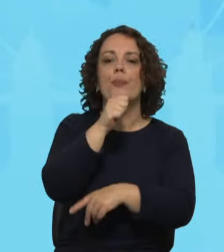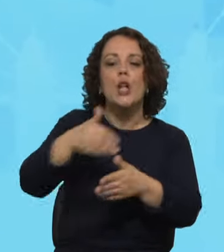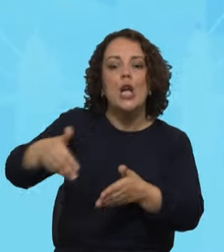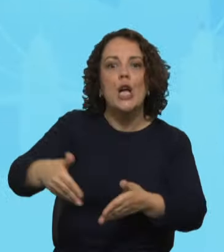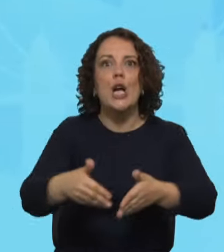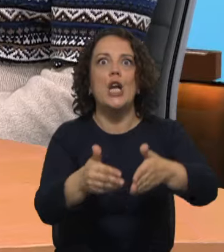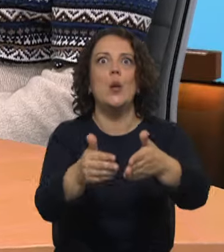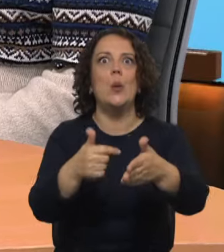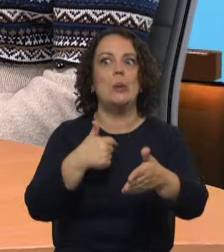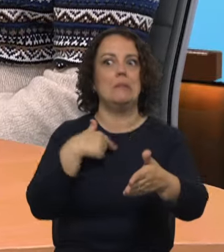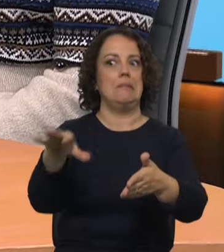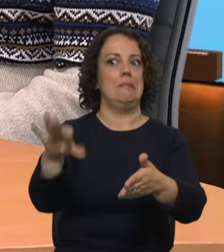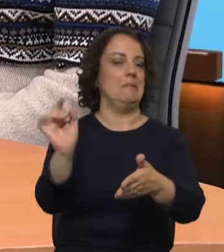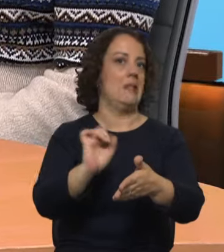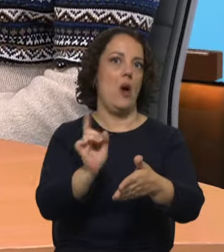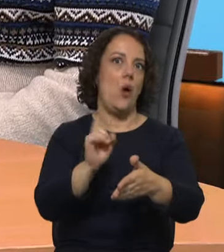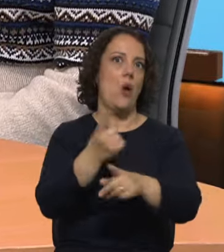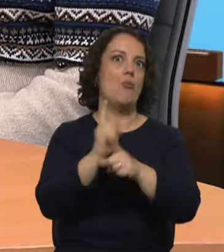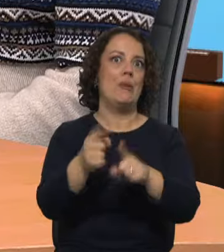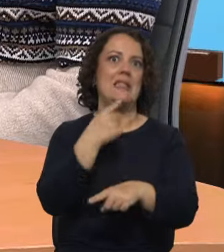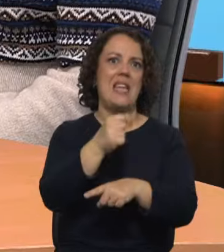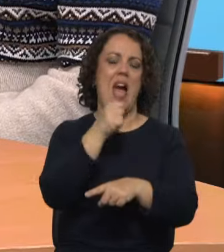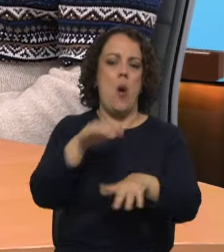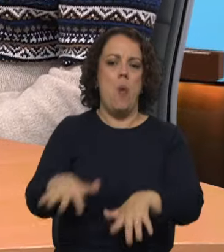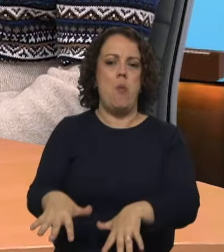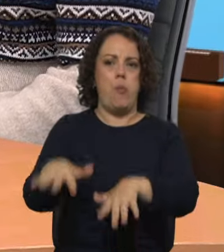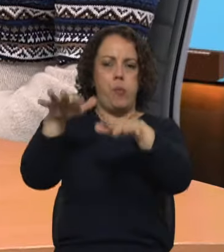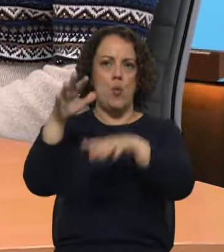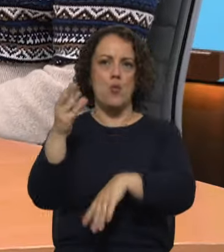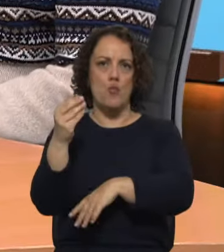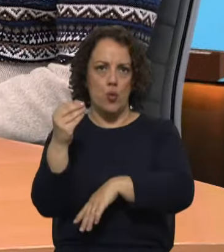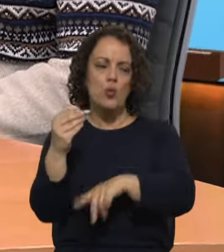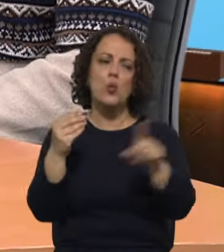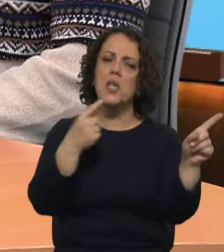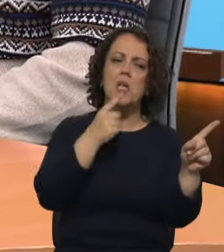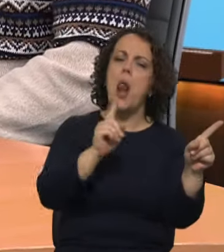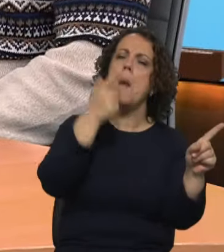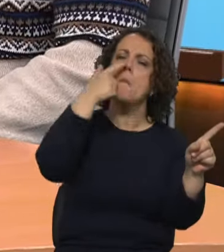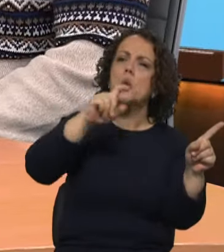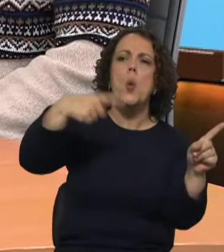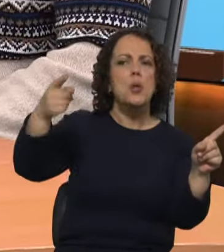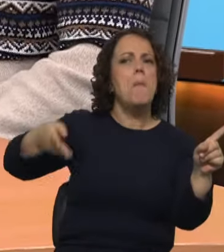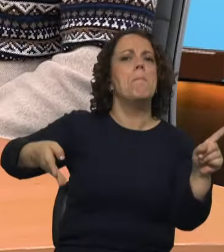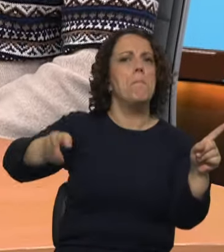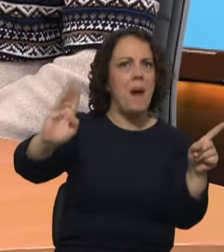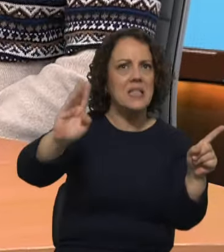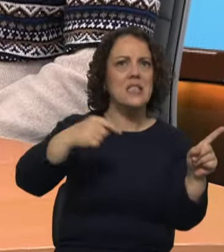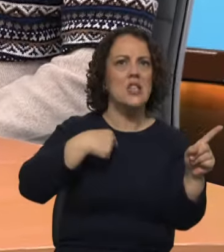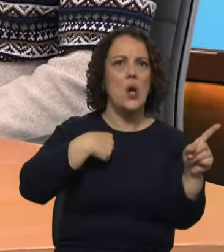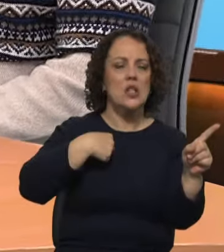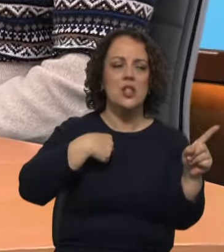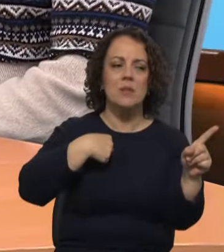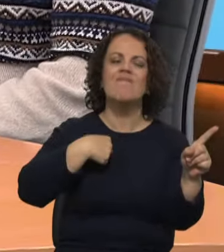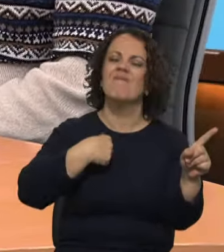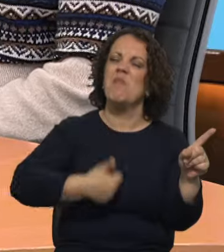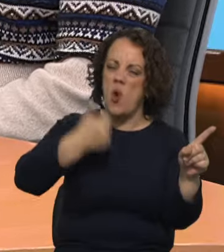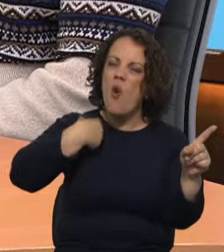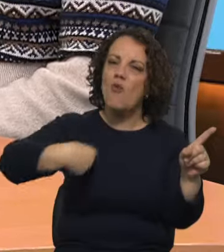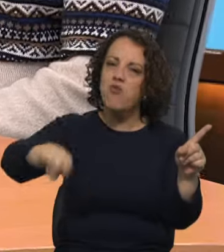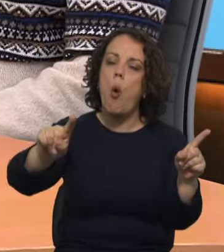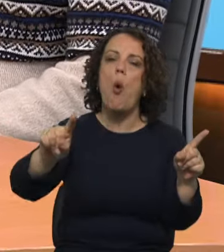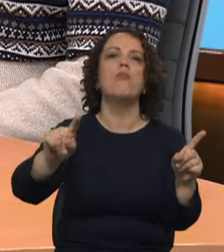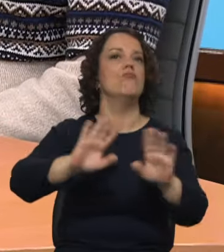nós não íamos escolher porque diziam que tinha muita água e ele confirmou que não que outras pessoas estavam a passar e a nossa decisão foi seguir as suas indicações no dia